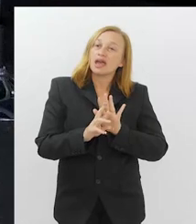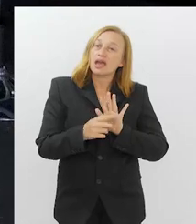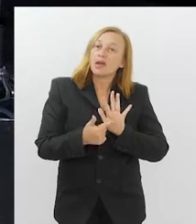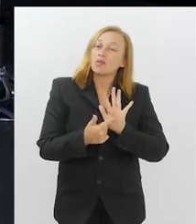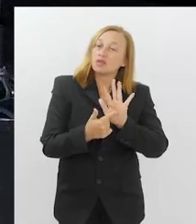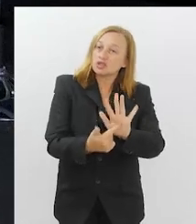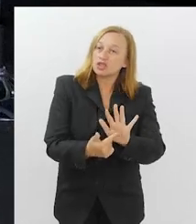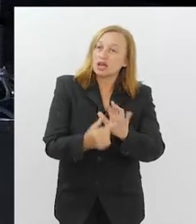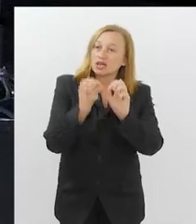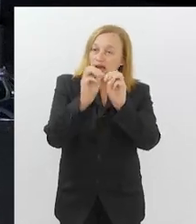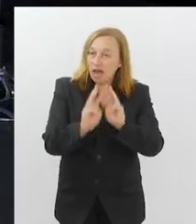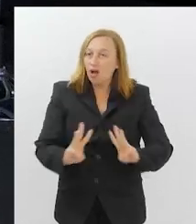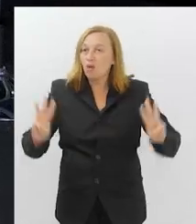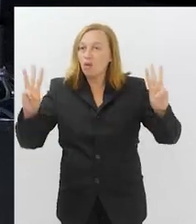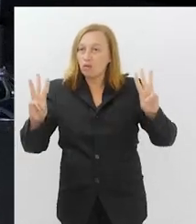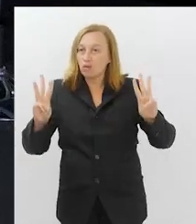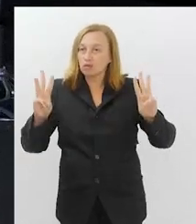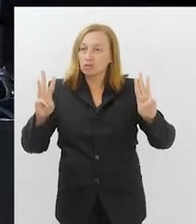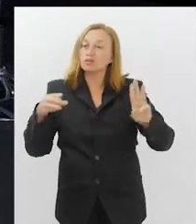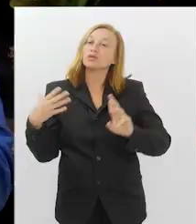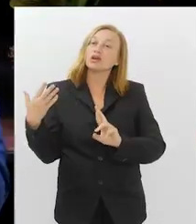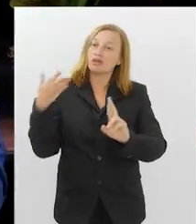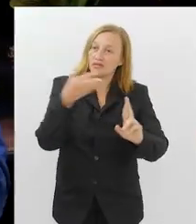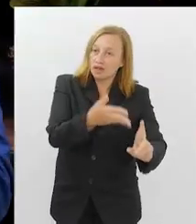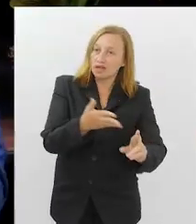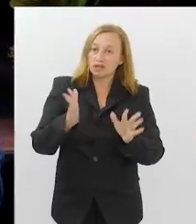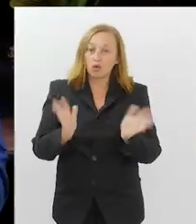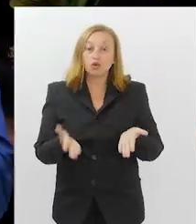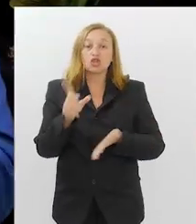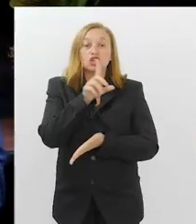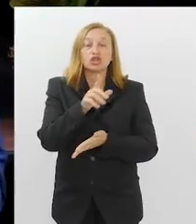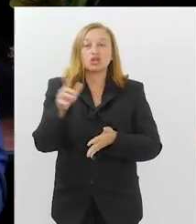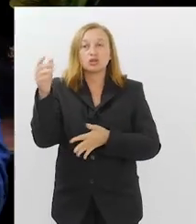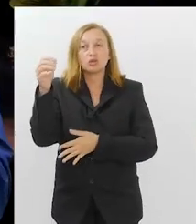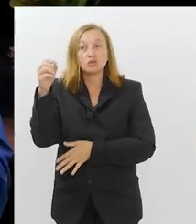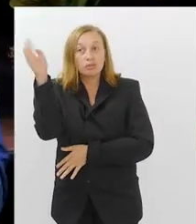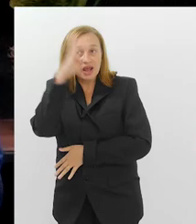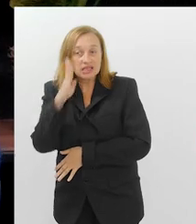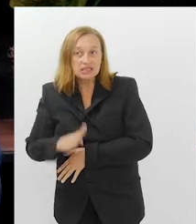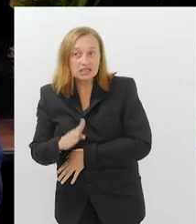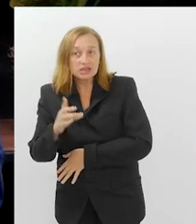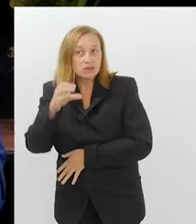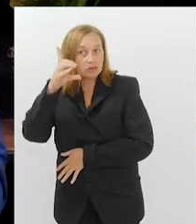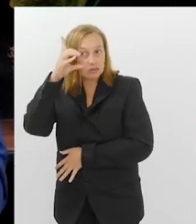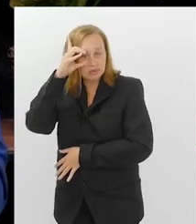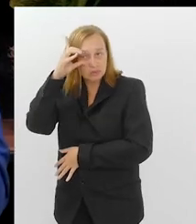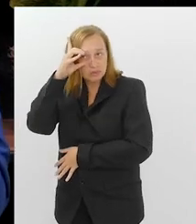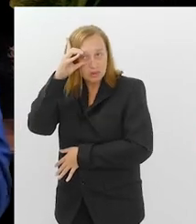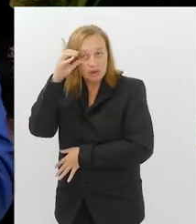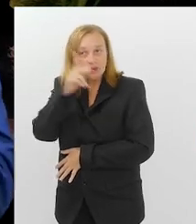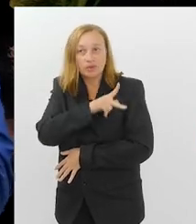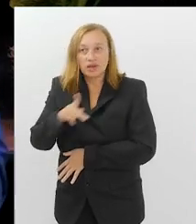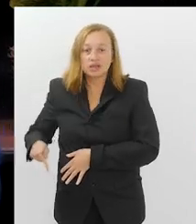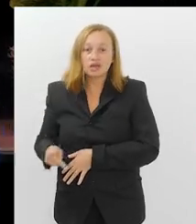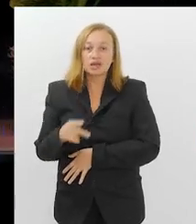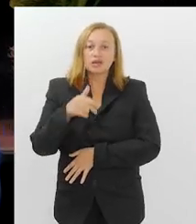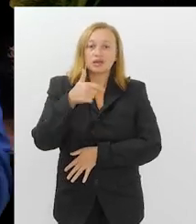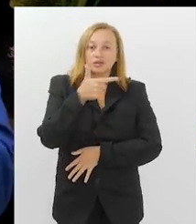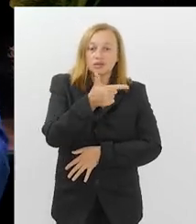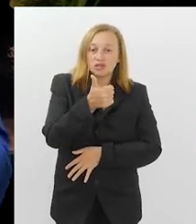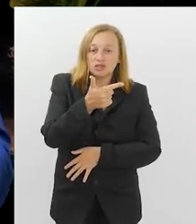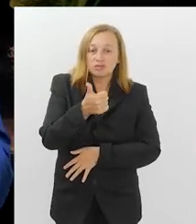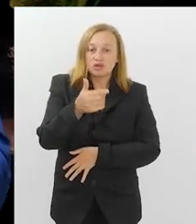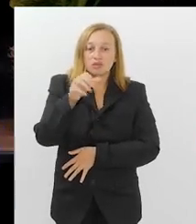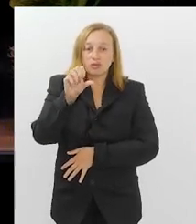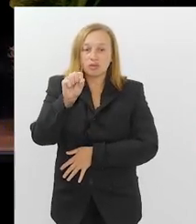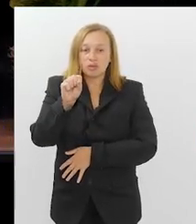data como uma data referencial. Que no Brasil, então, com a presidenta Dilma Rousseff, através da Lei 12.987